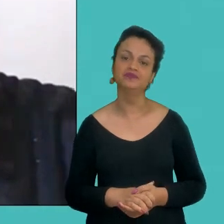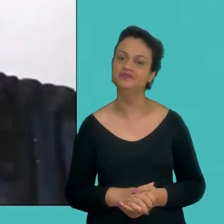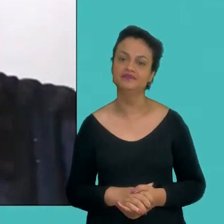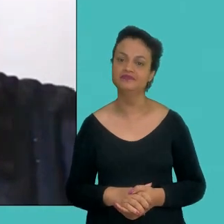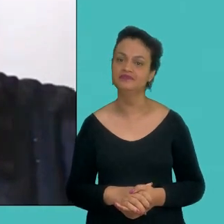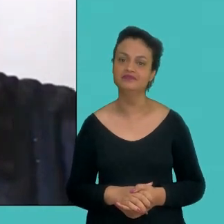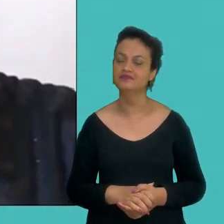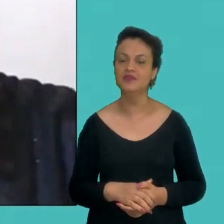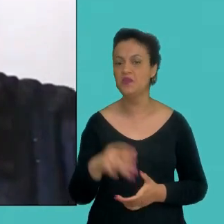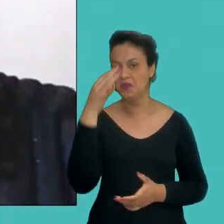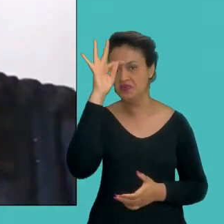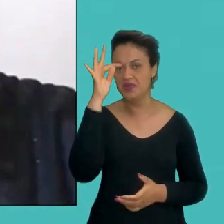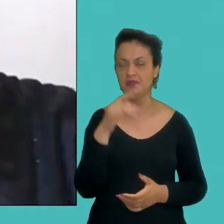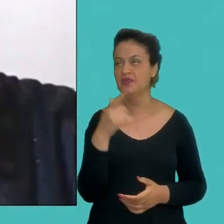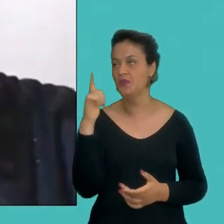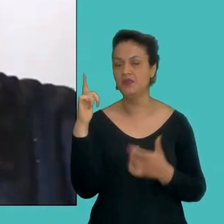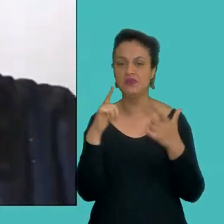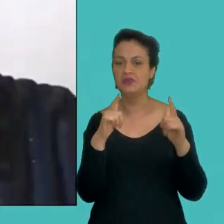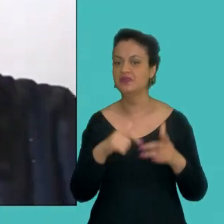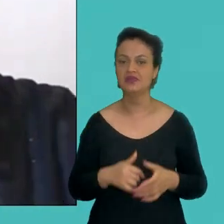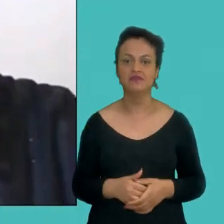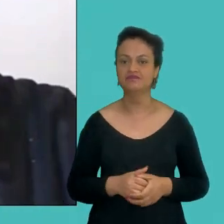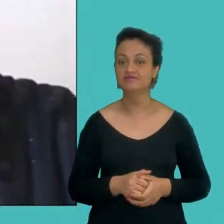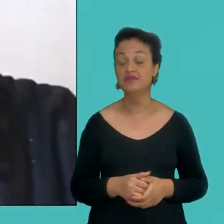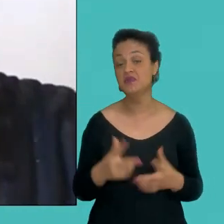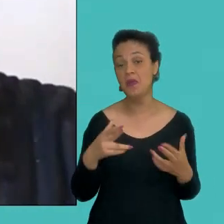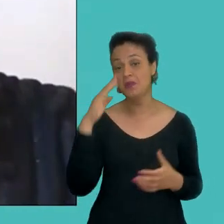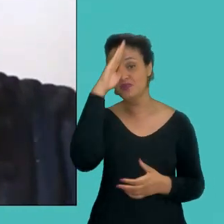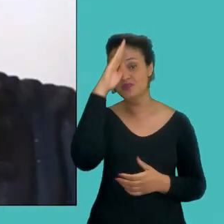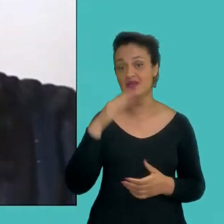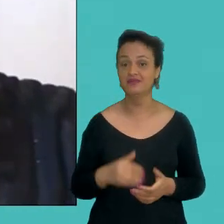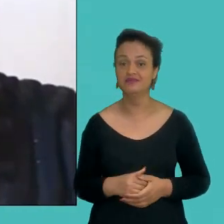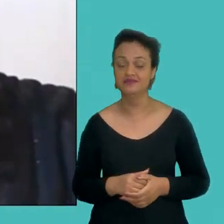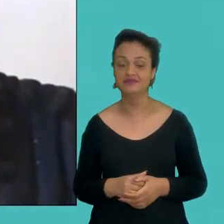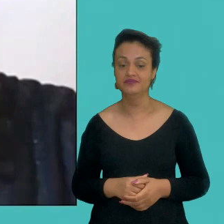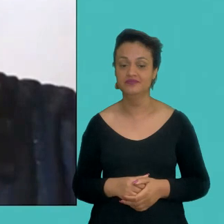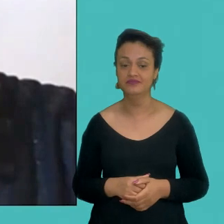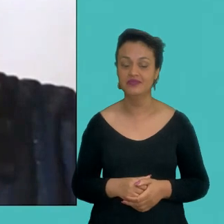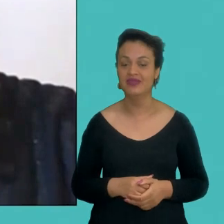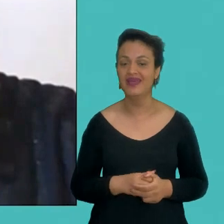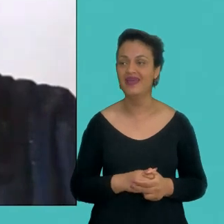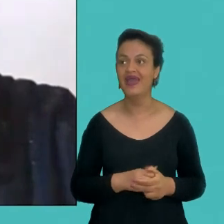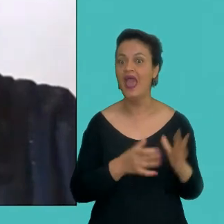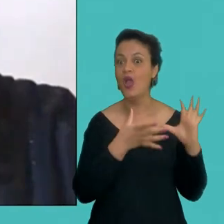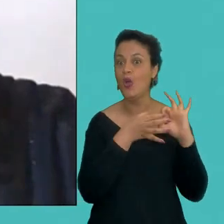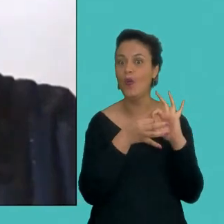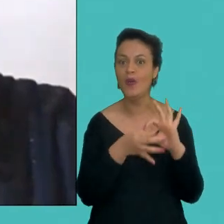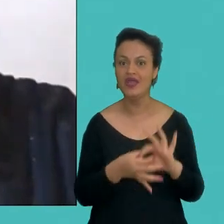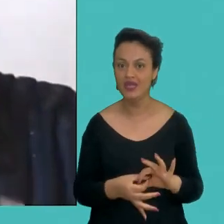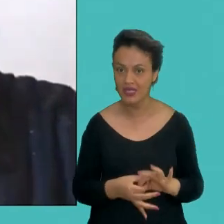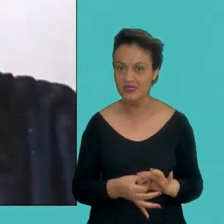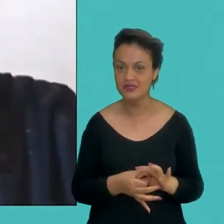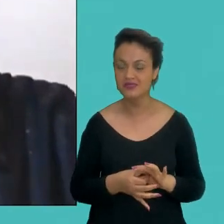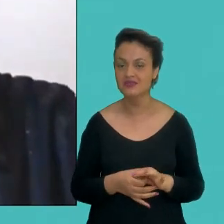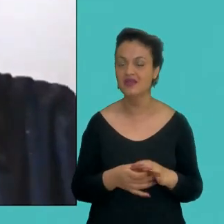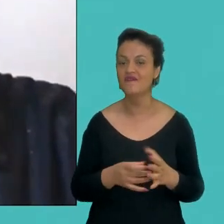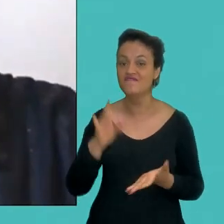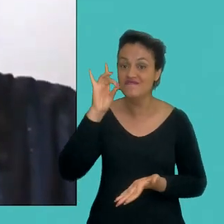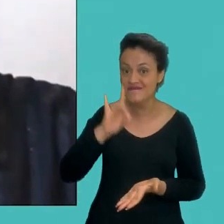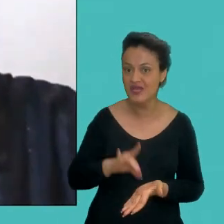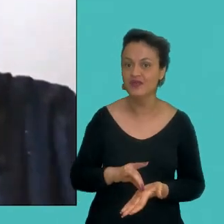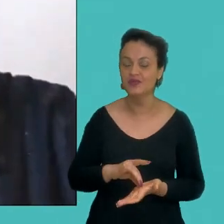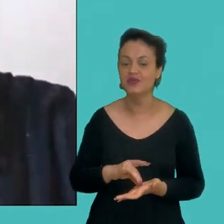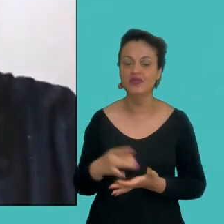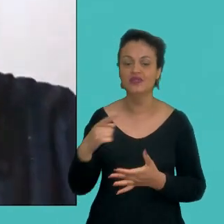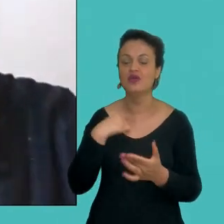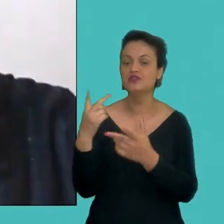de personagem político como o Trump e outros, como o próprio Bolsonaro. Não é a coerência em relação